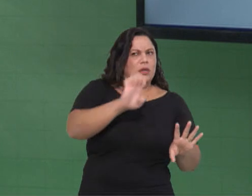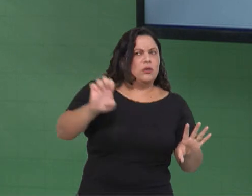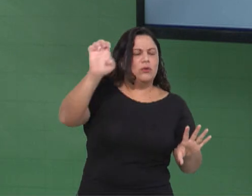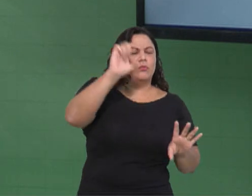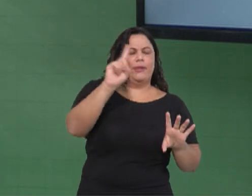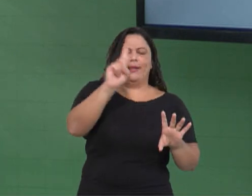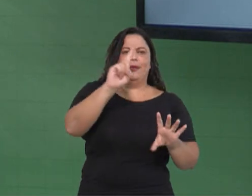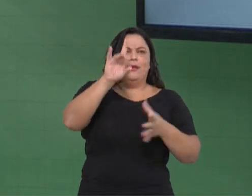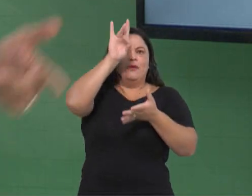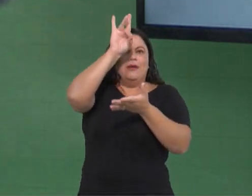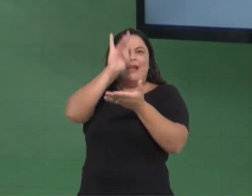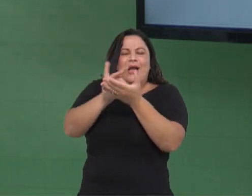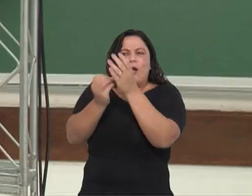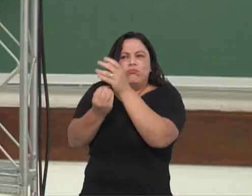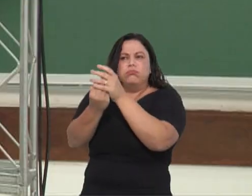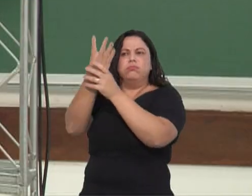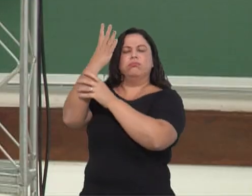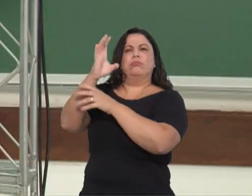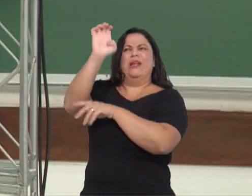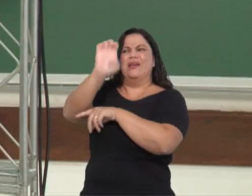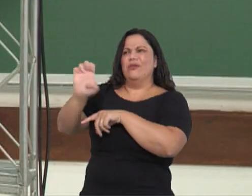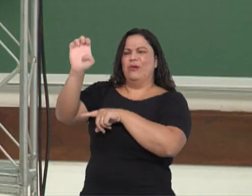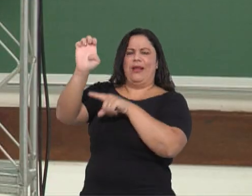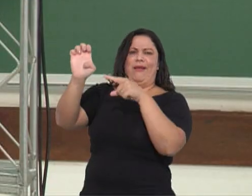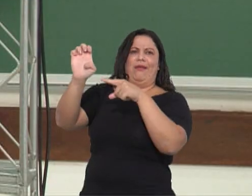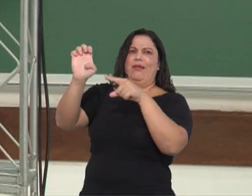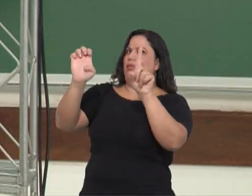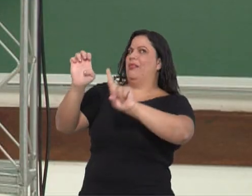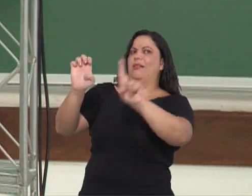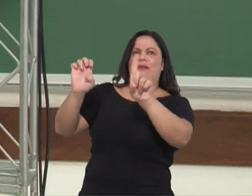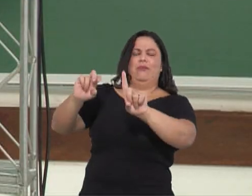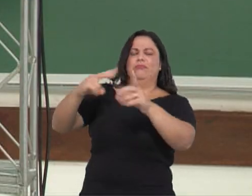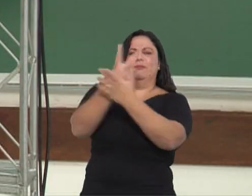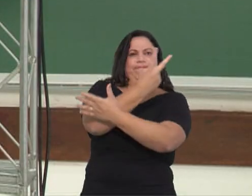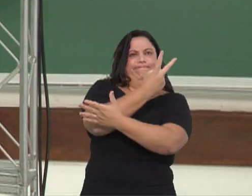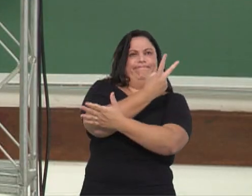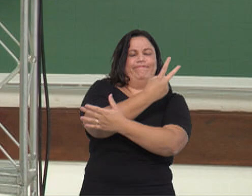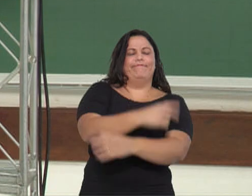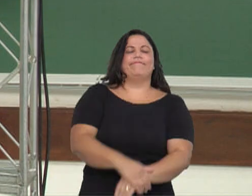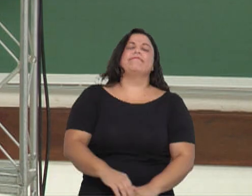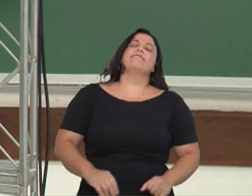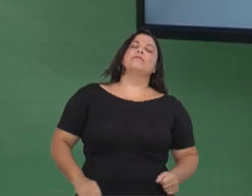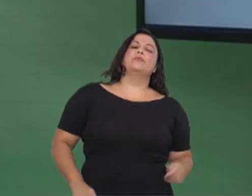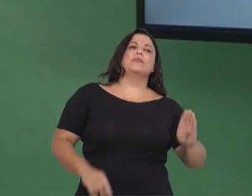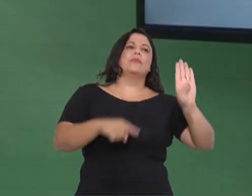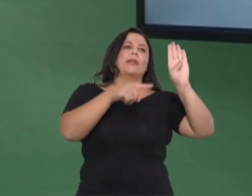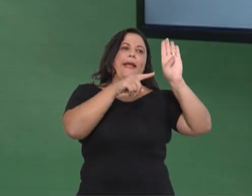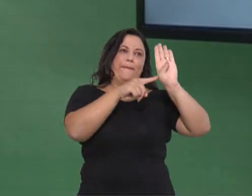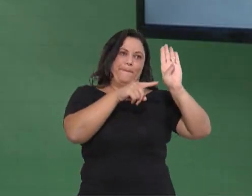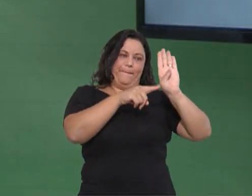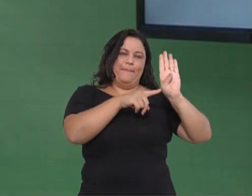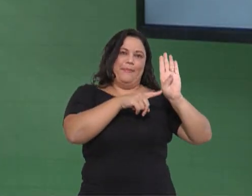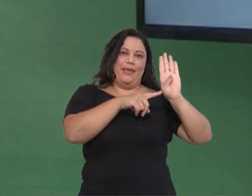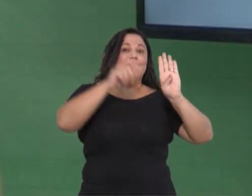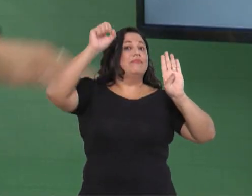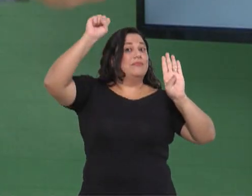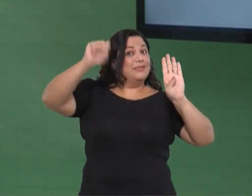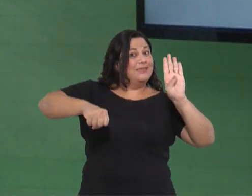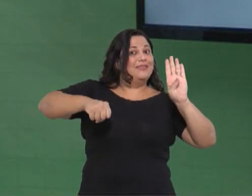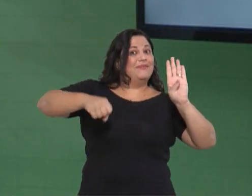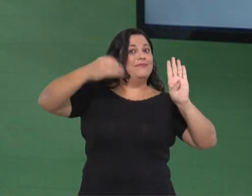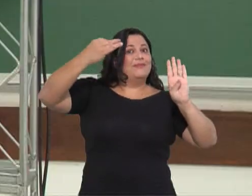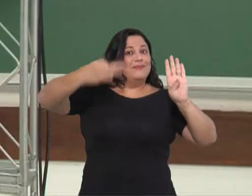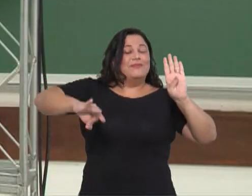a origem não é europeia, então a letra A está errada. Letra B, africanos e católicos? Sim, esta é a resposta